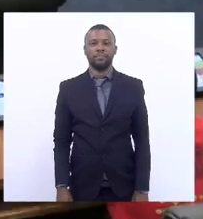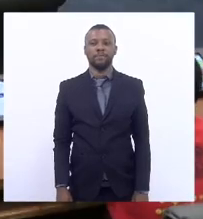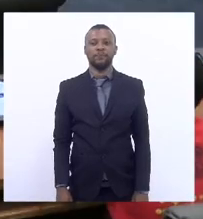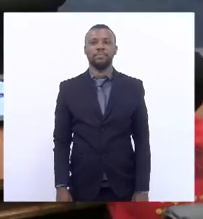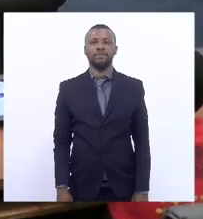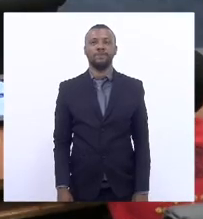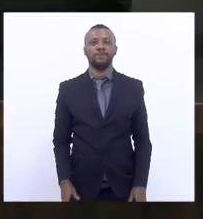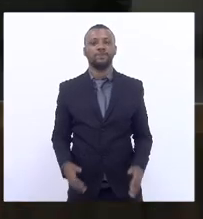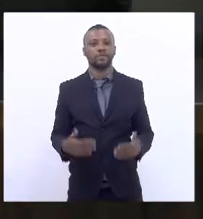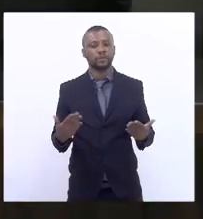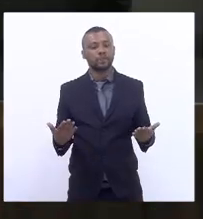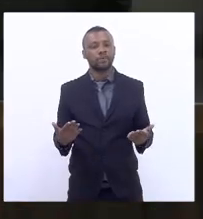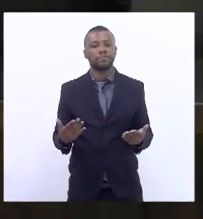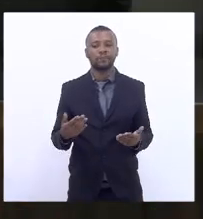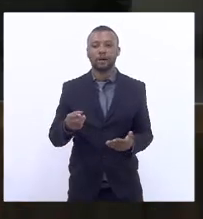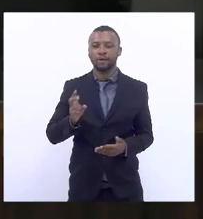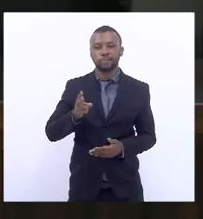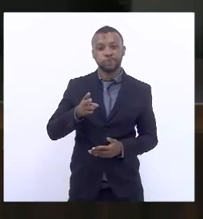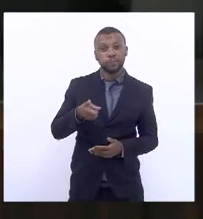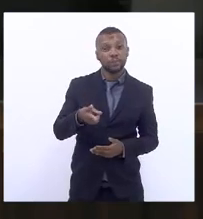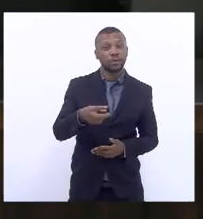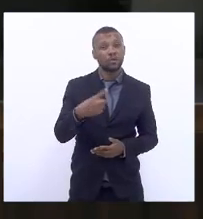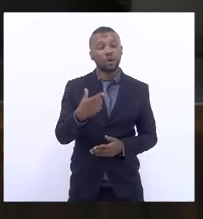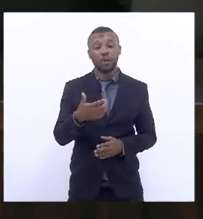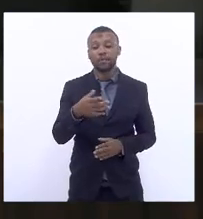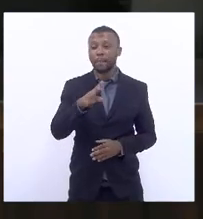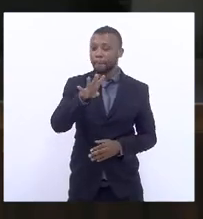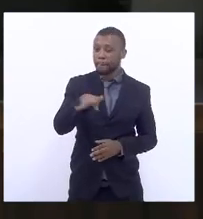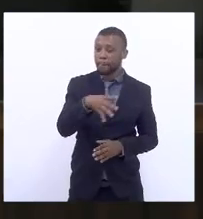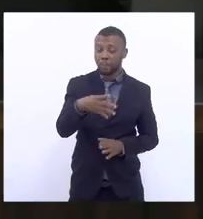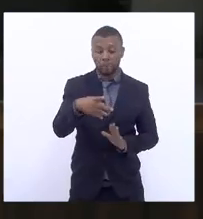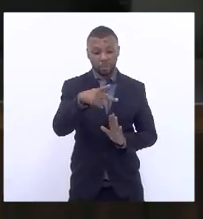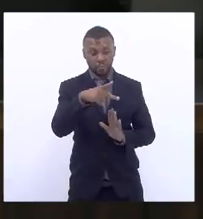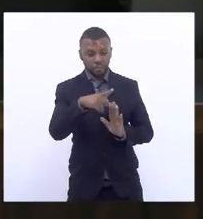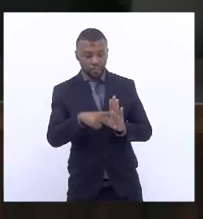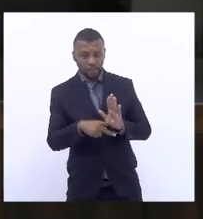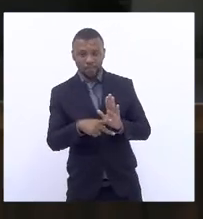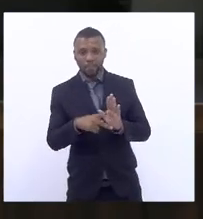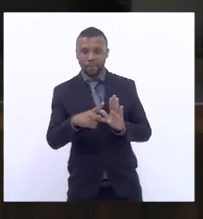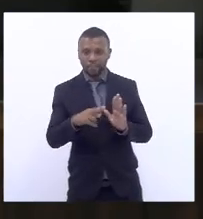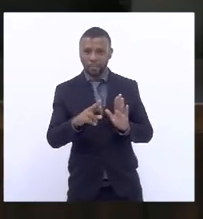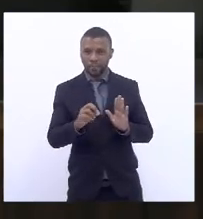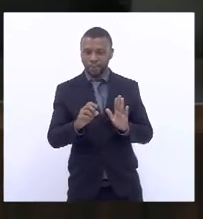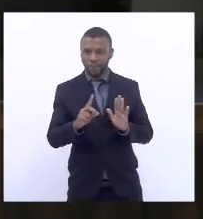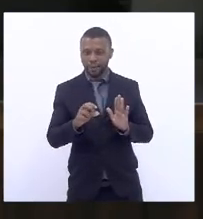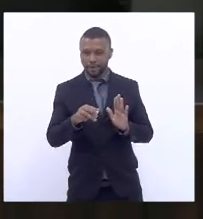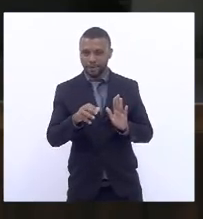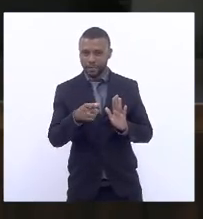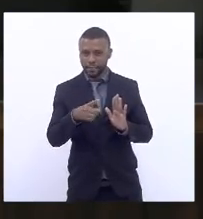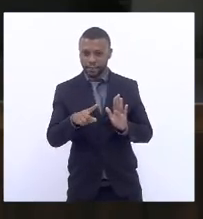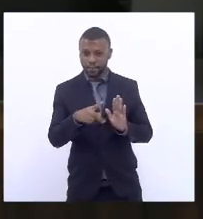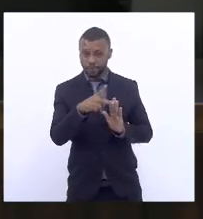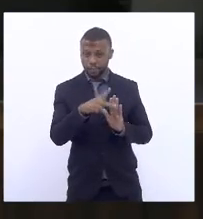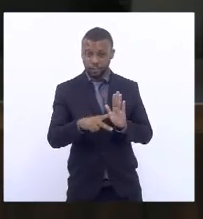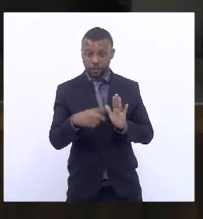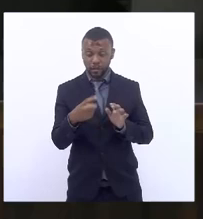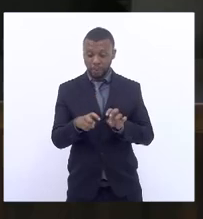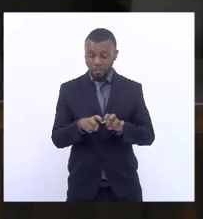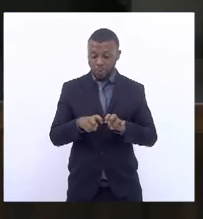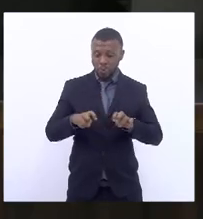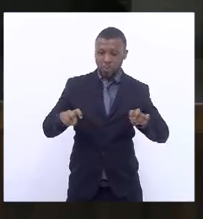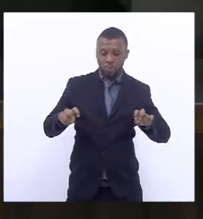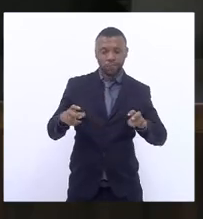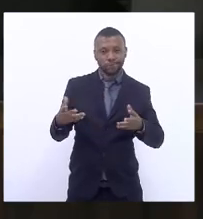Bem, vamos dar sequência aqui à nossa programação e à nossa mesa, agora vitaminada, encorpada aqui com a presença